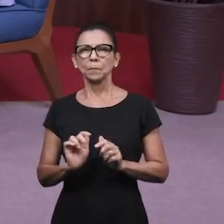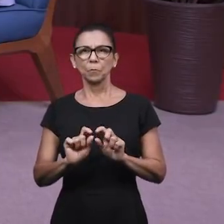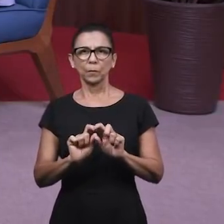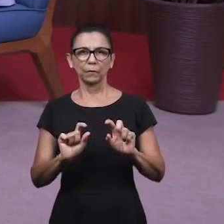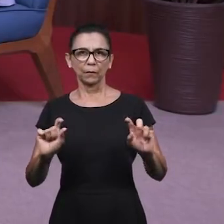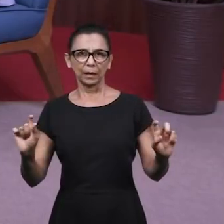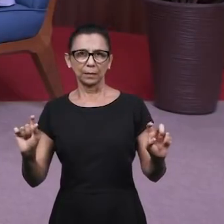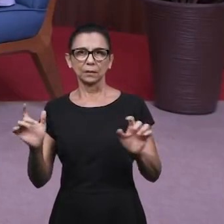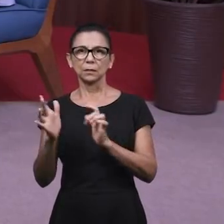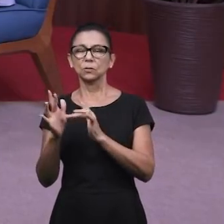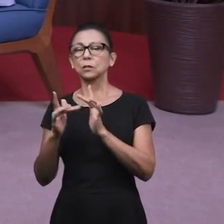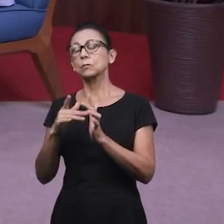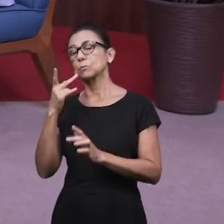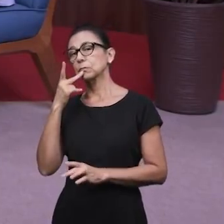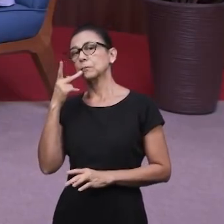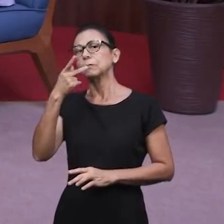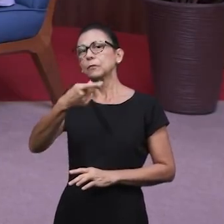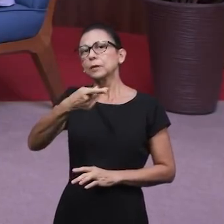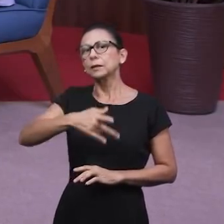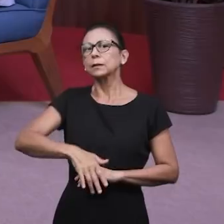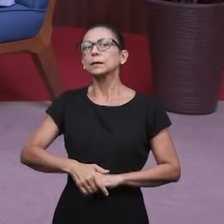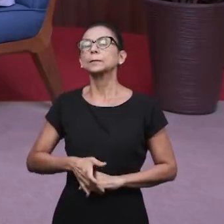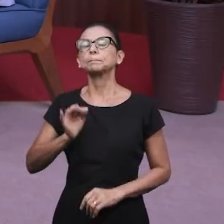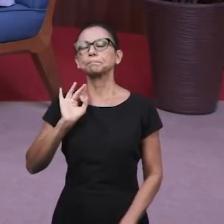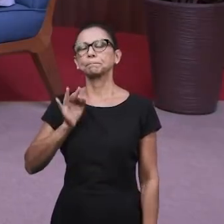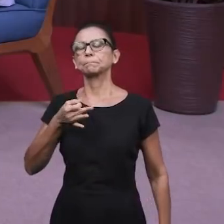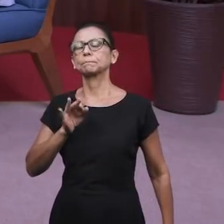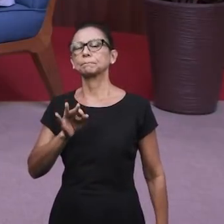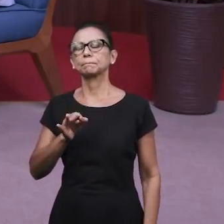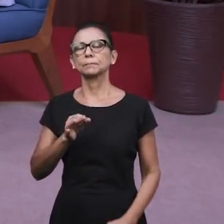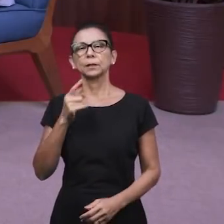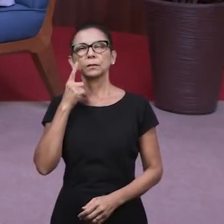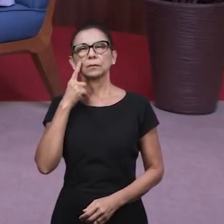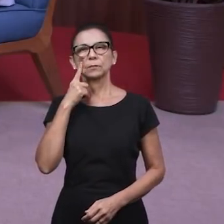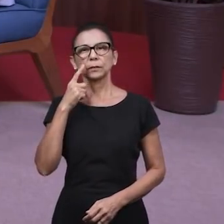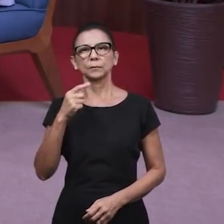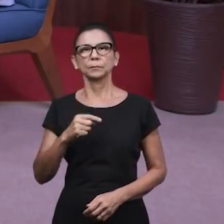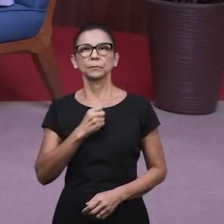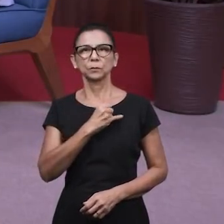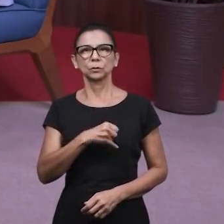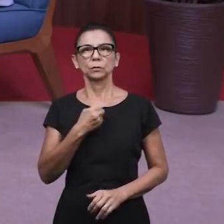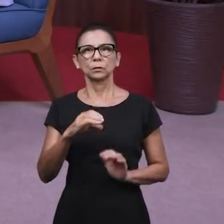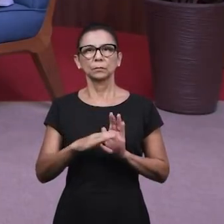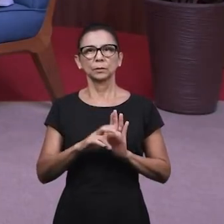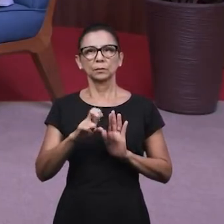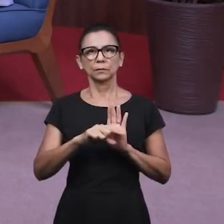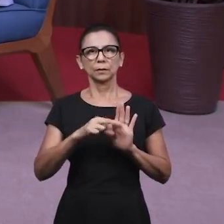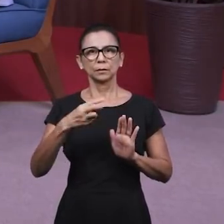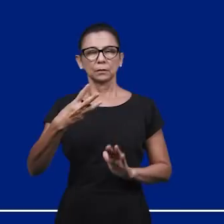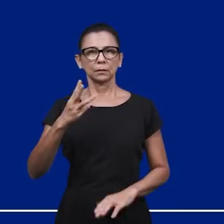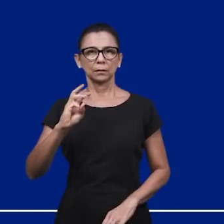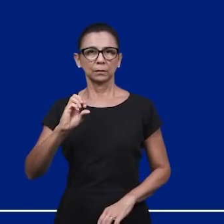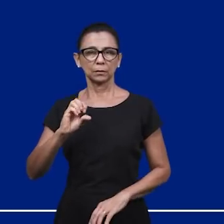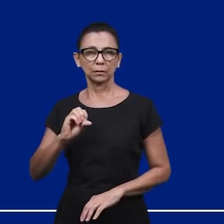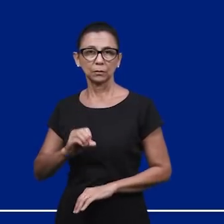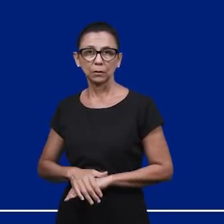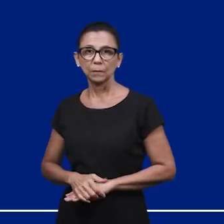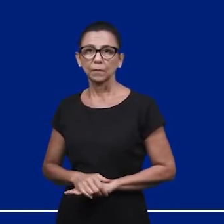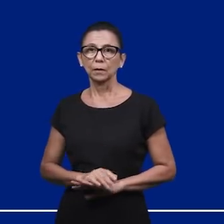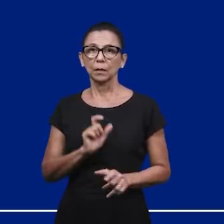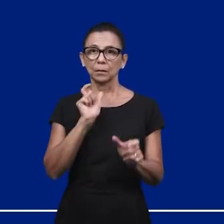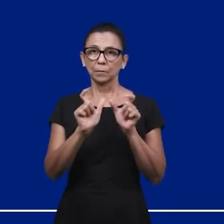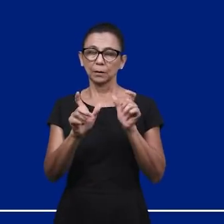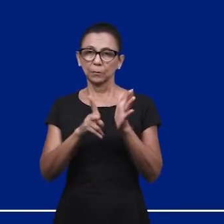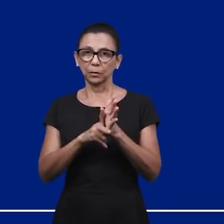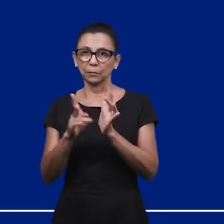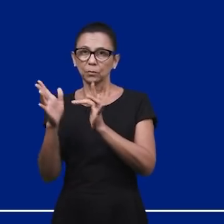Jesus, onde ele afirma isso. Está no Evangelho de João, no capítulo 5, verso 39, que diz assim, essas palavras são do